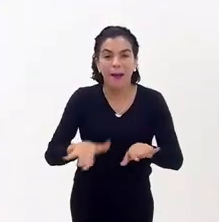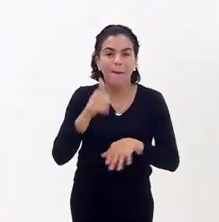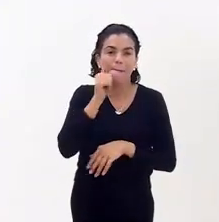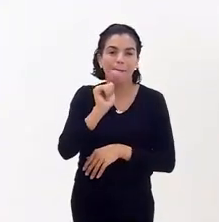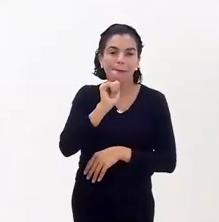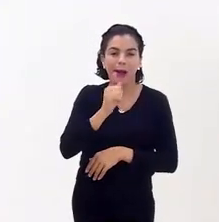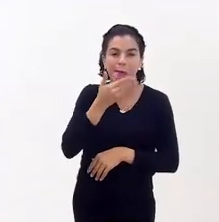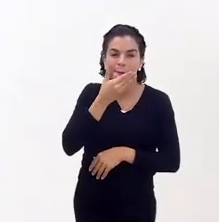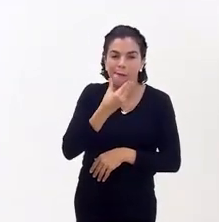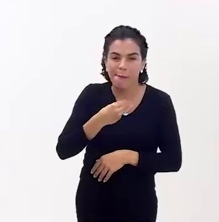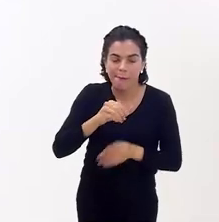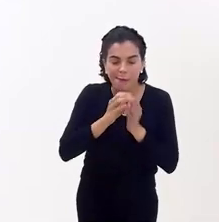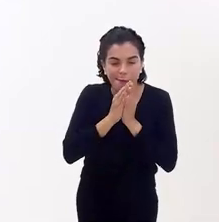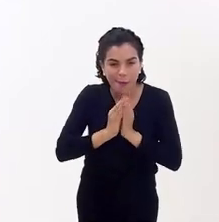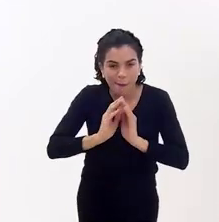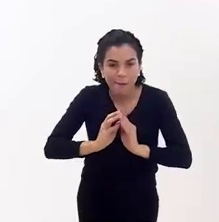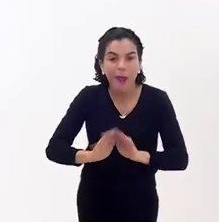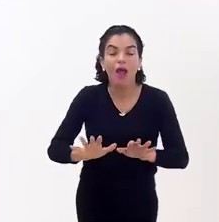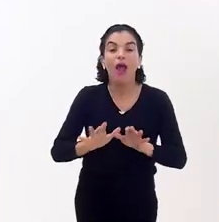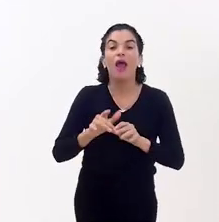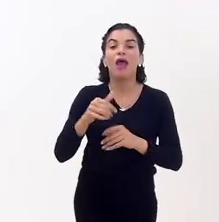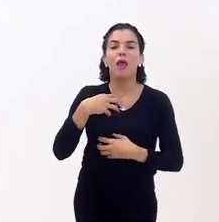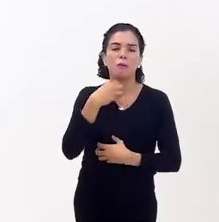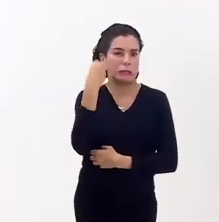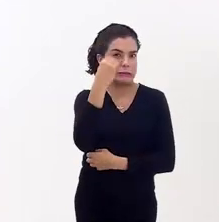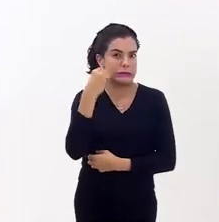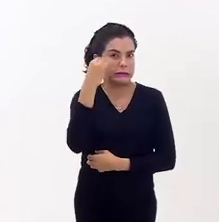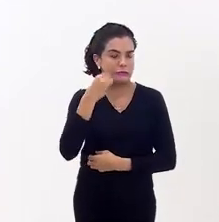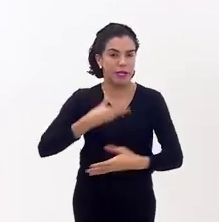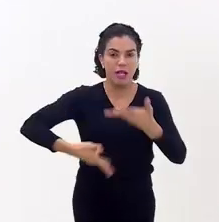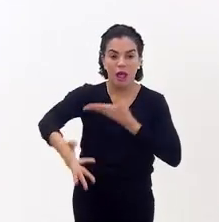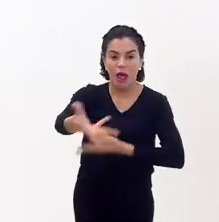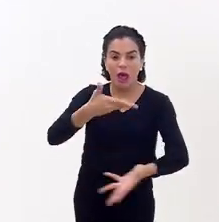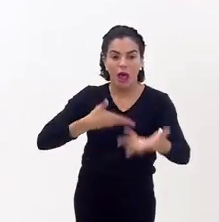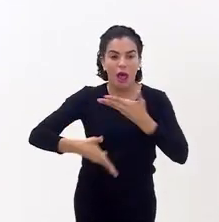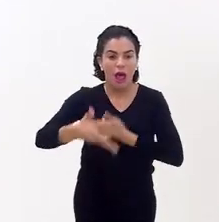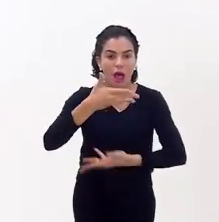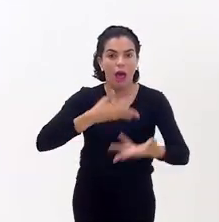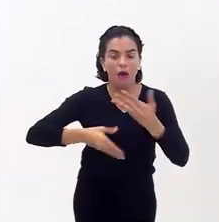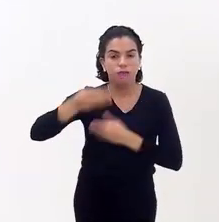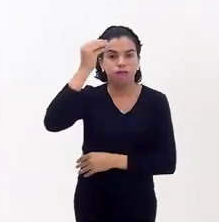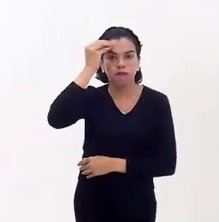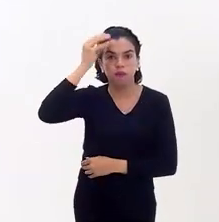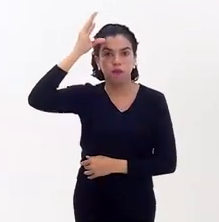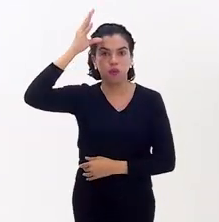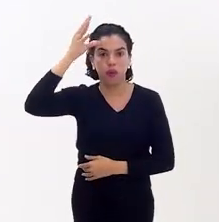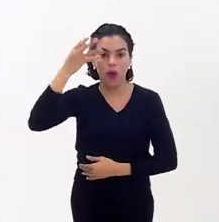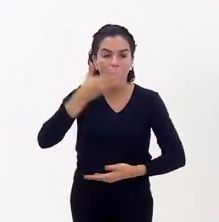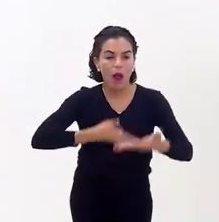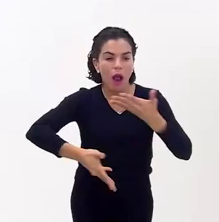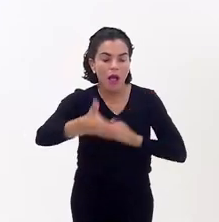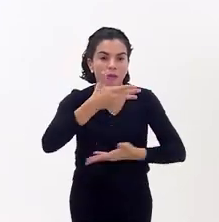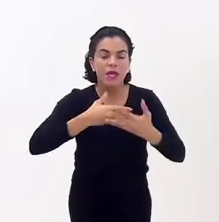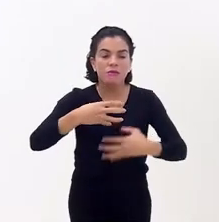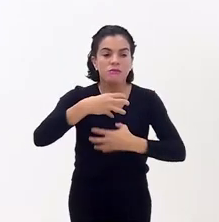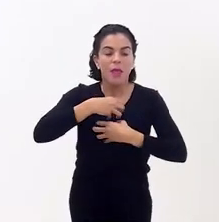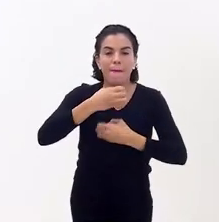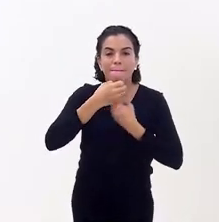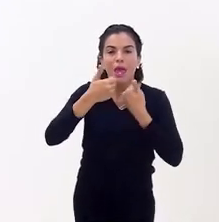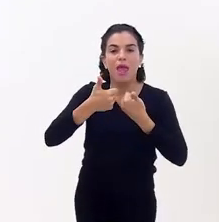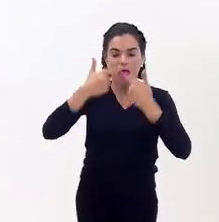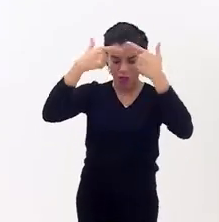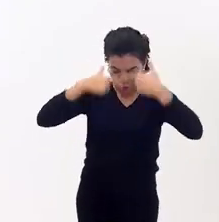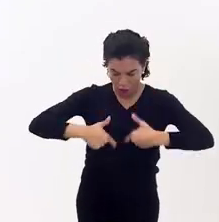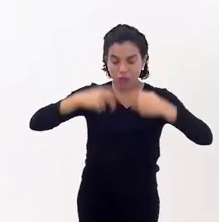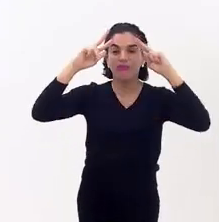Celinho, com a mãe Meninazinha, eles têm uma experiência para te passar, que aquela experiência te faz bem